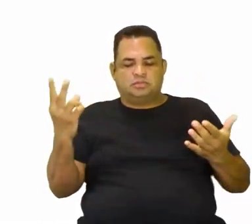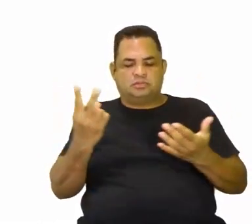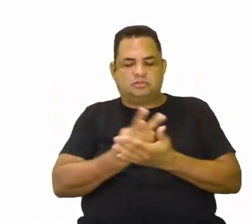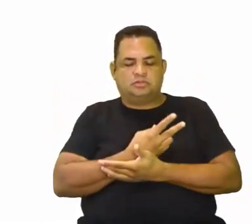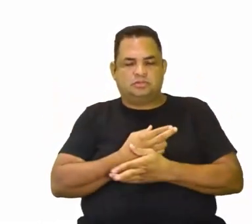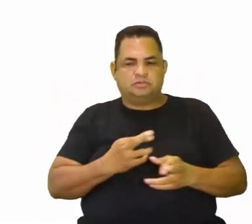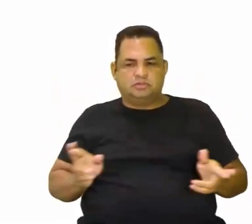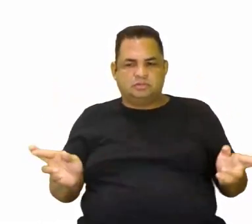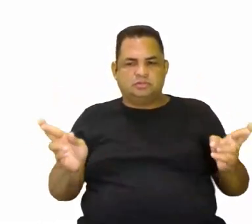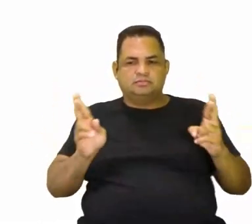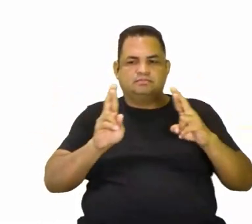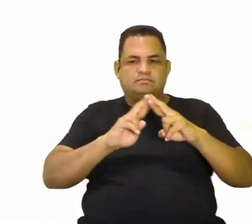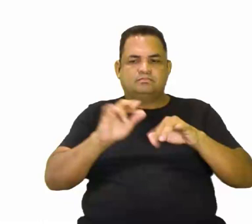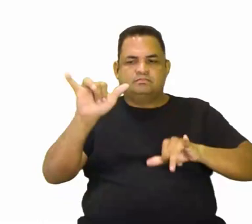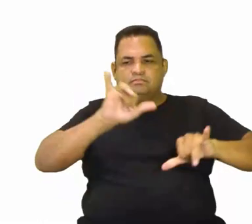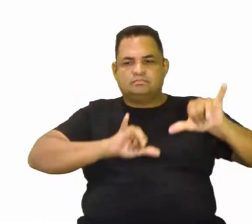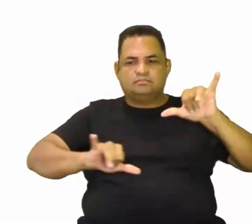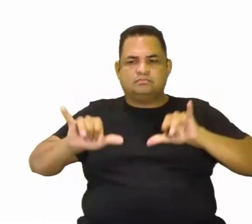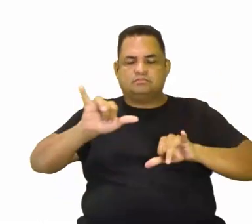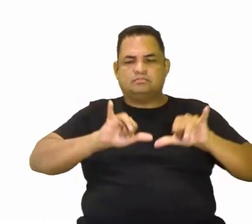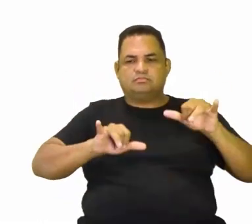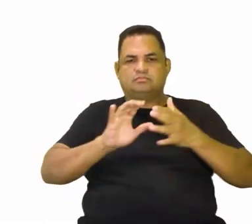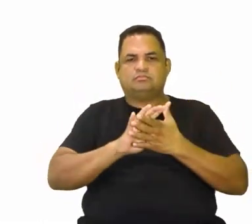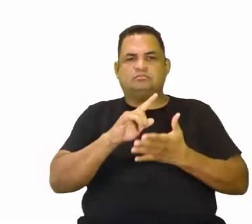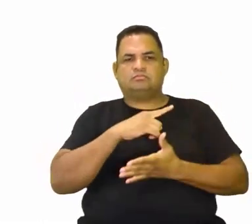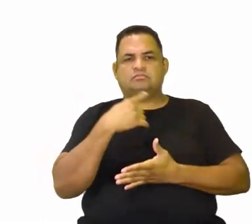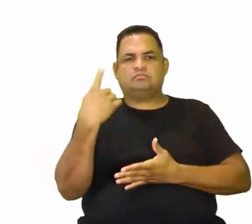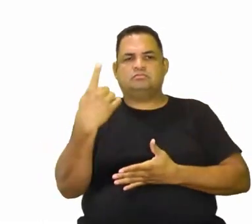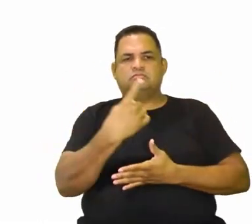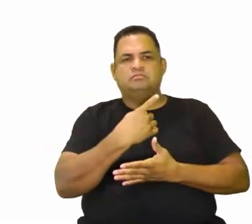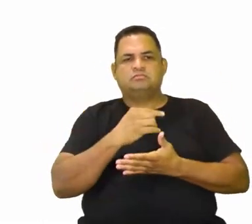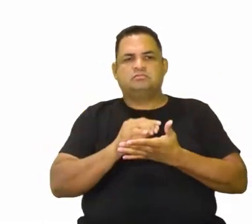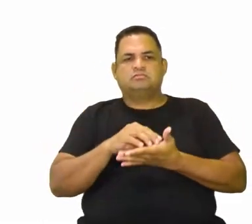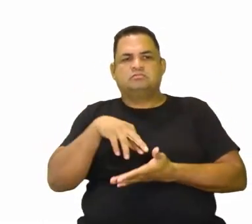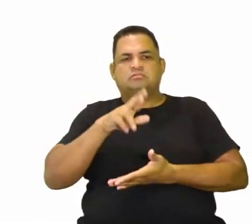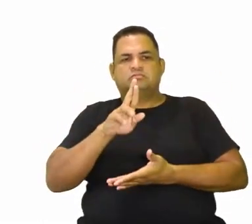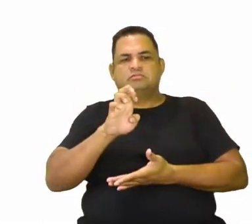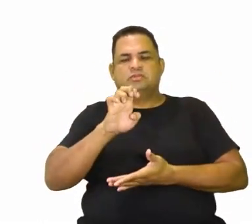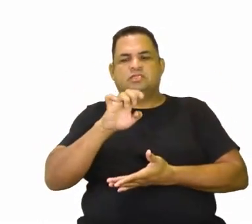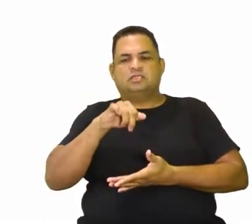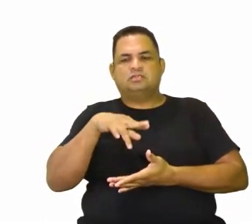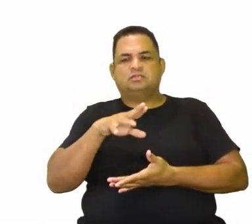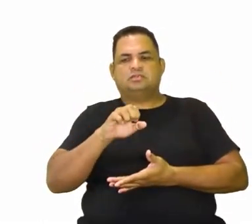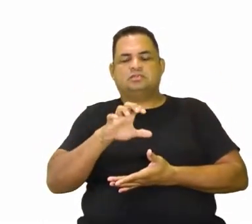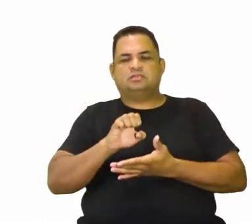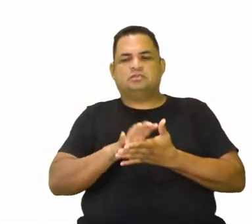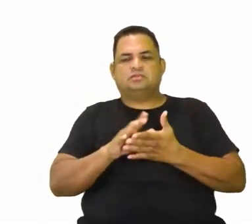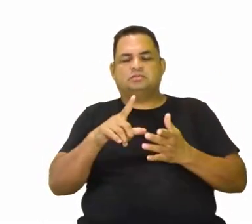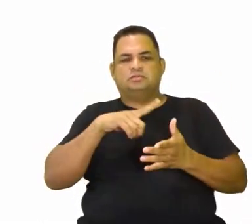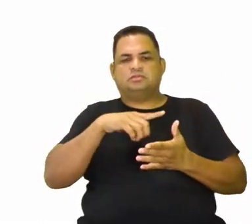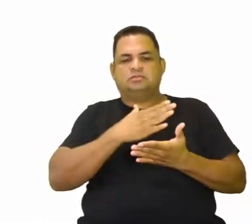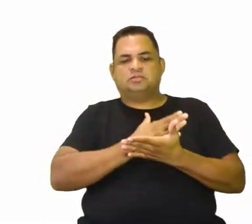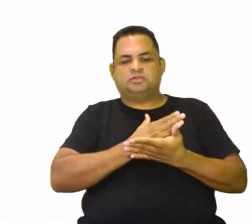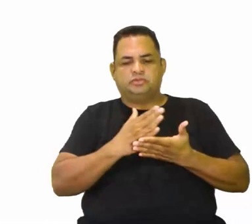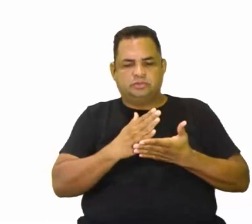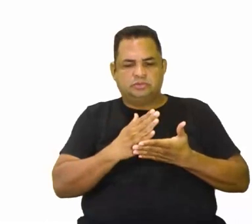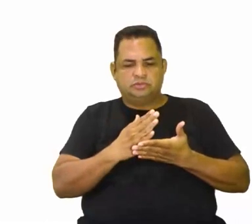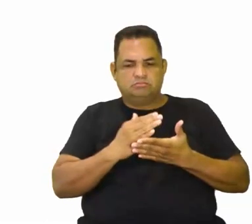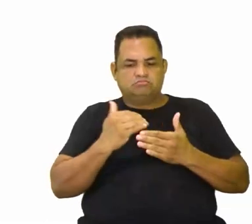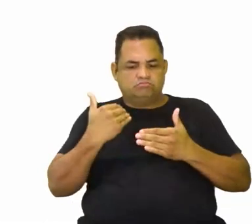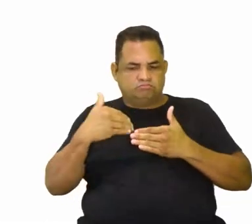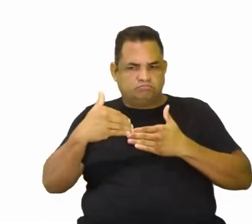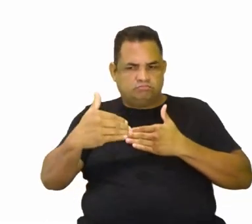uma reação química. Então, os nossos reagentes são aquilo que nós temos no início do